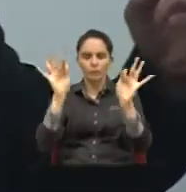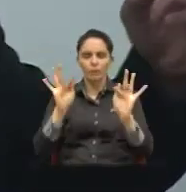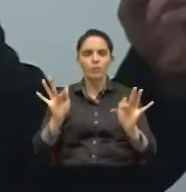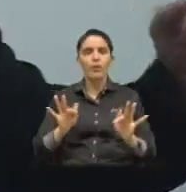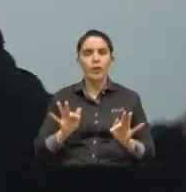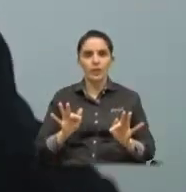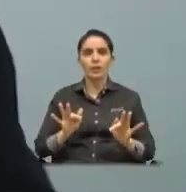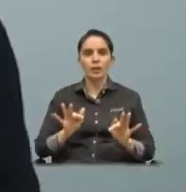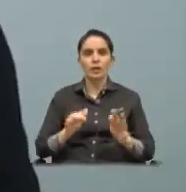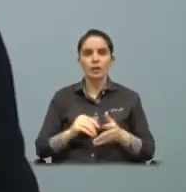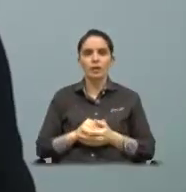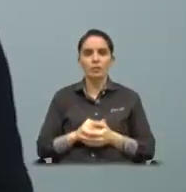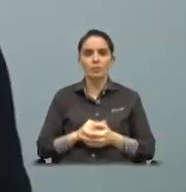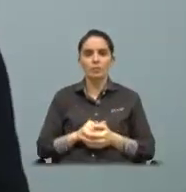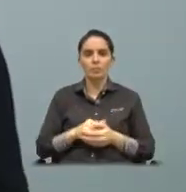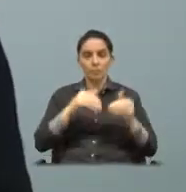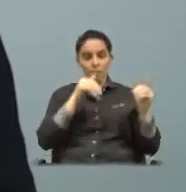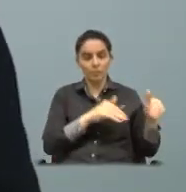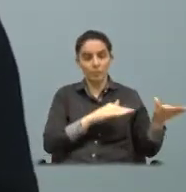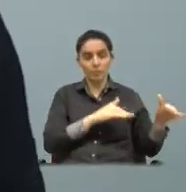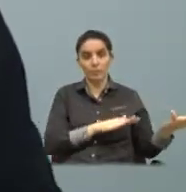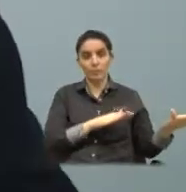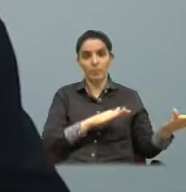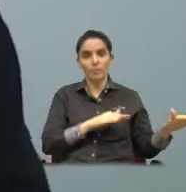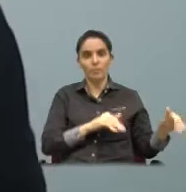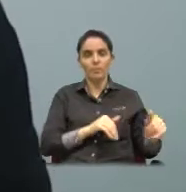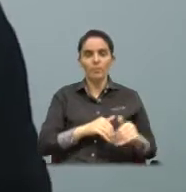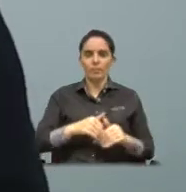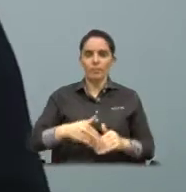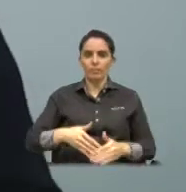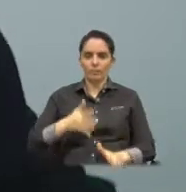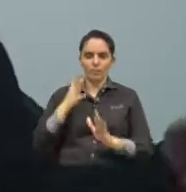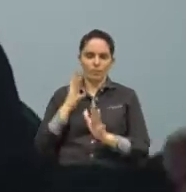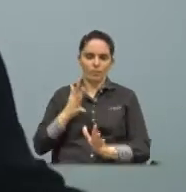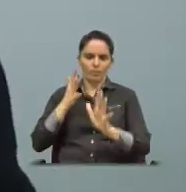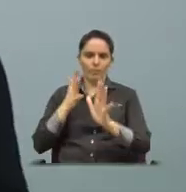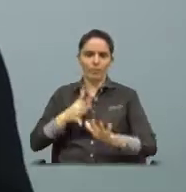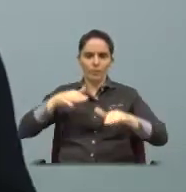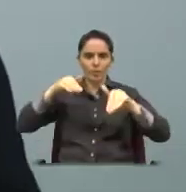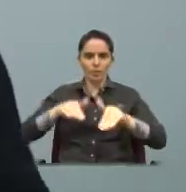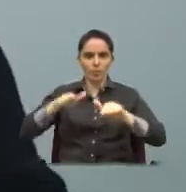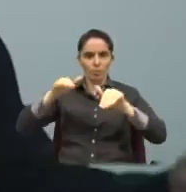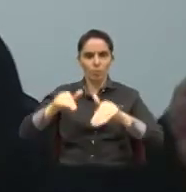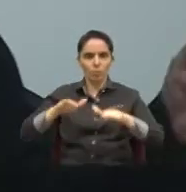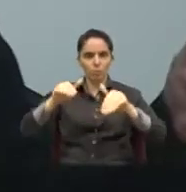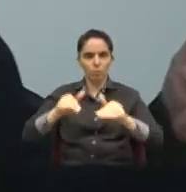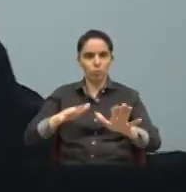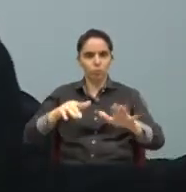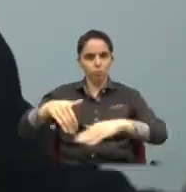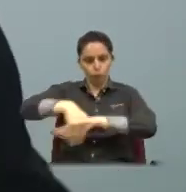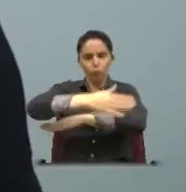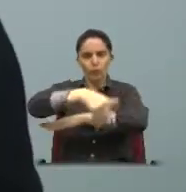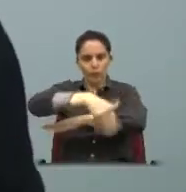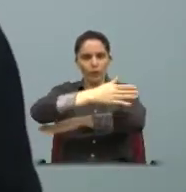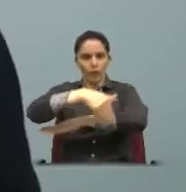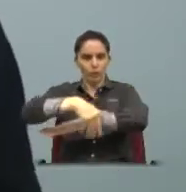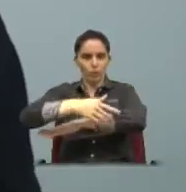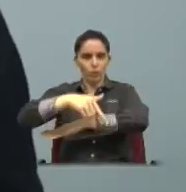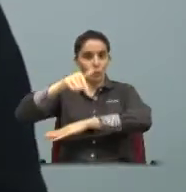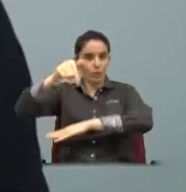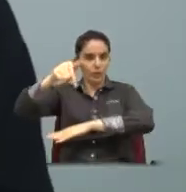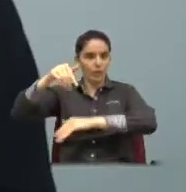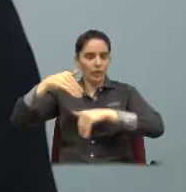no desfile 7 de setembro, com o capitão Costa, da homenagem que o cabo Odilon